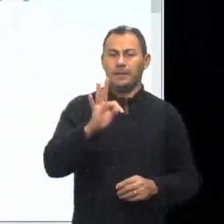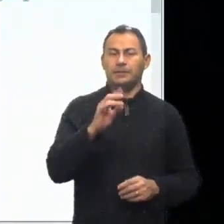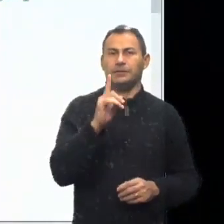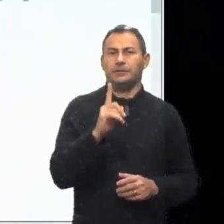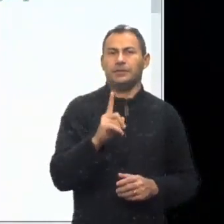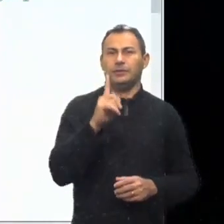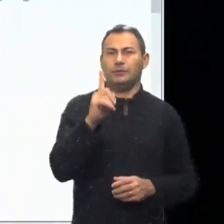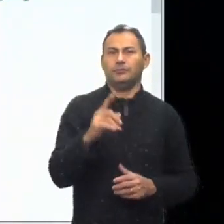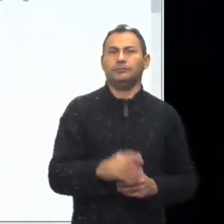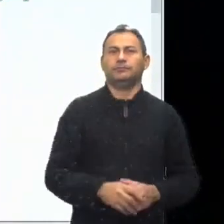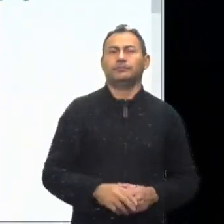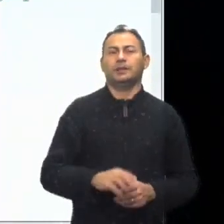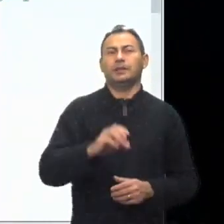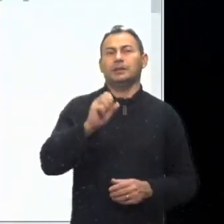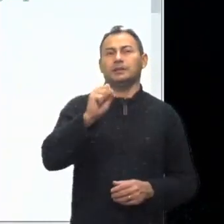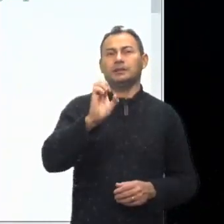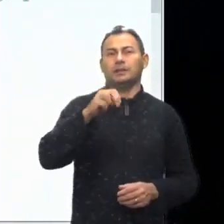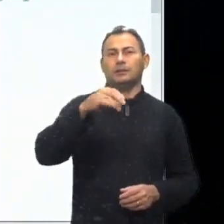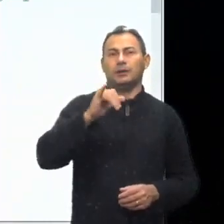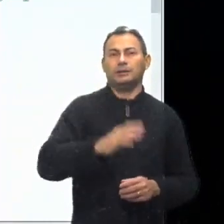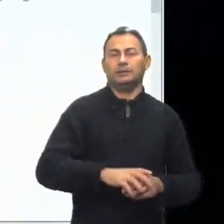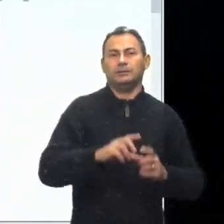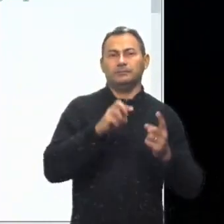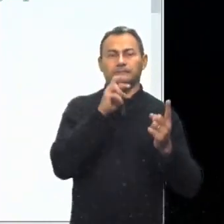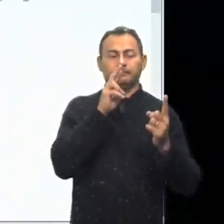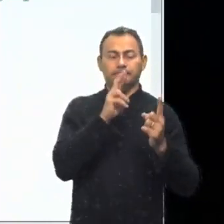referente ao bit 0.